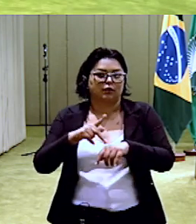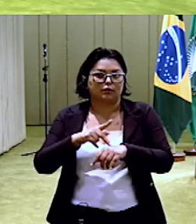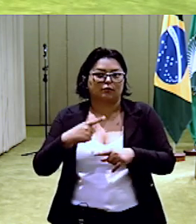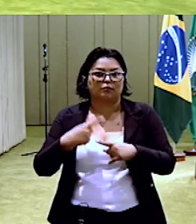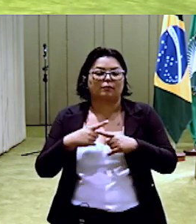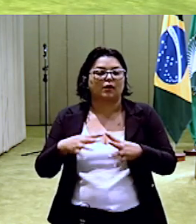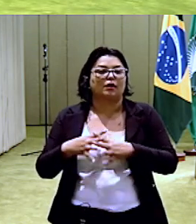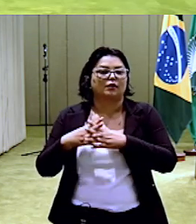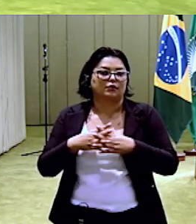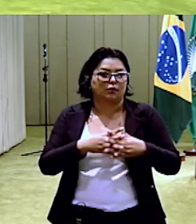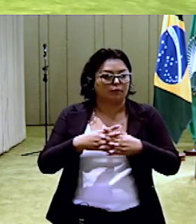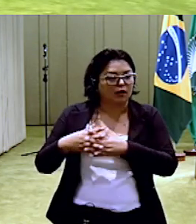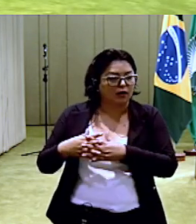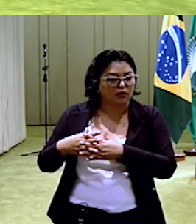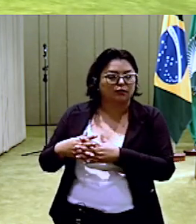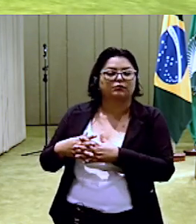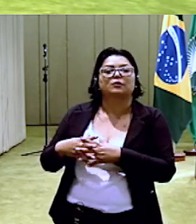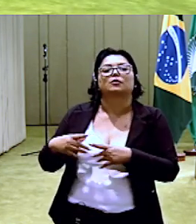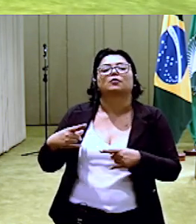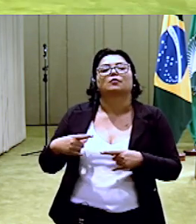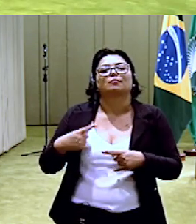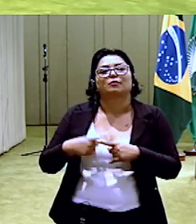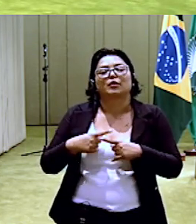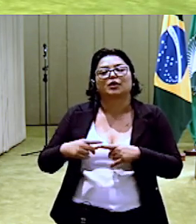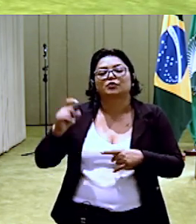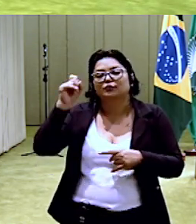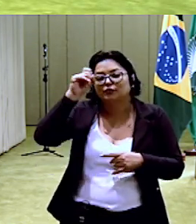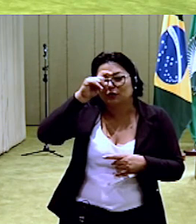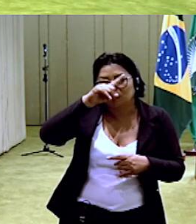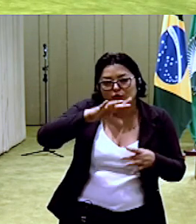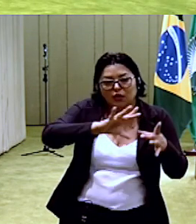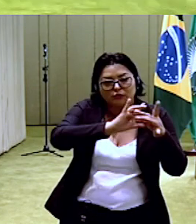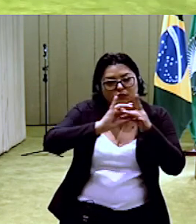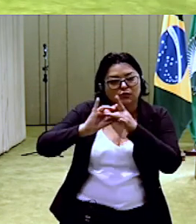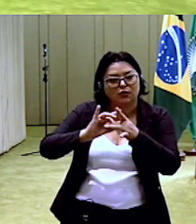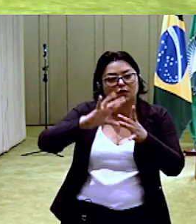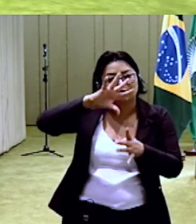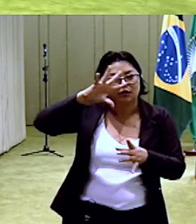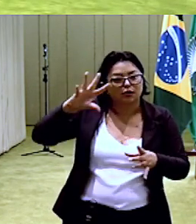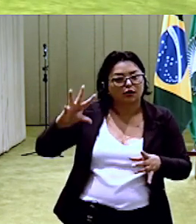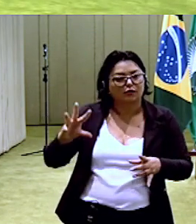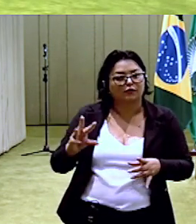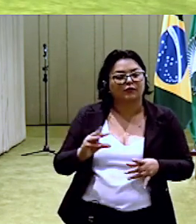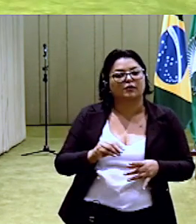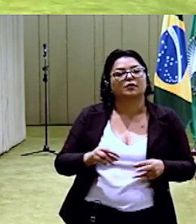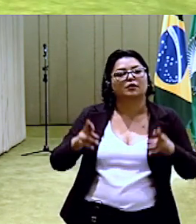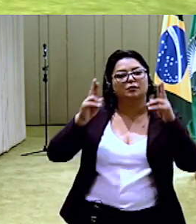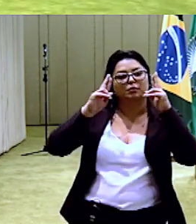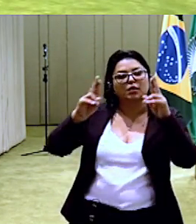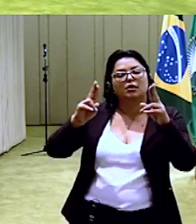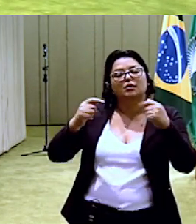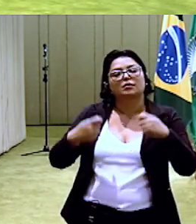eficiente como método de acelerar a nossa união. E é com isso que a esperança de se ter uma